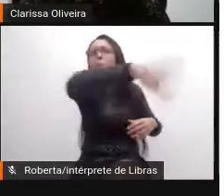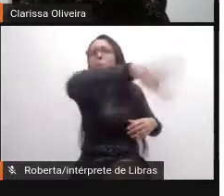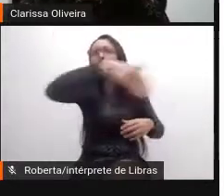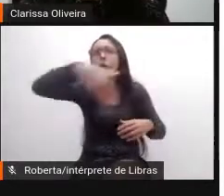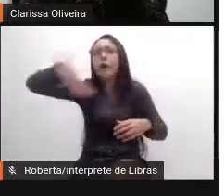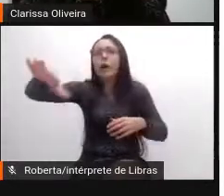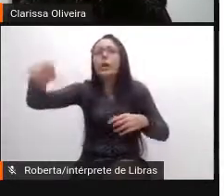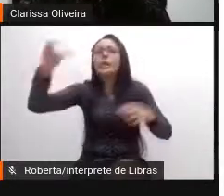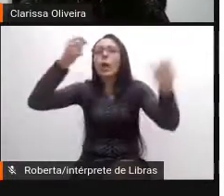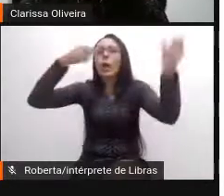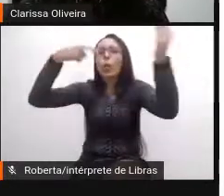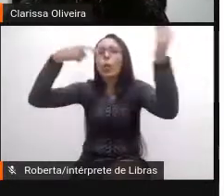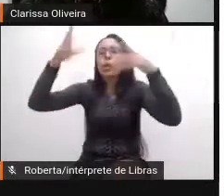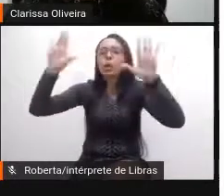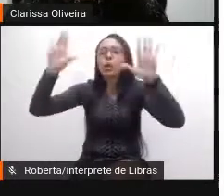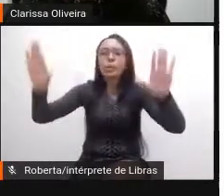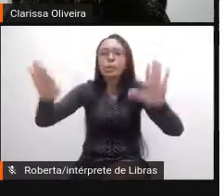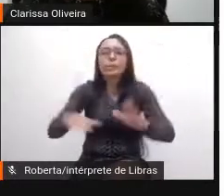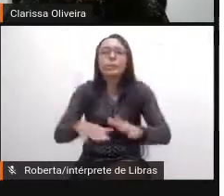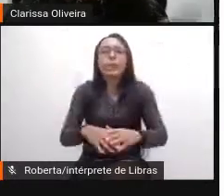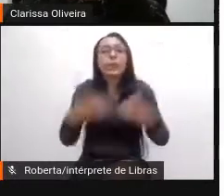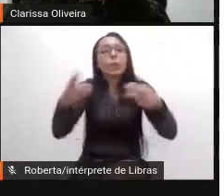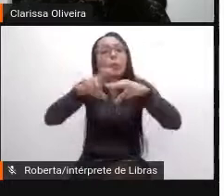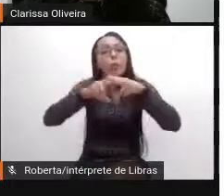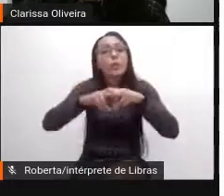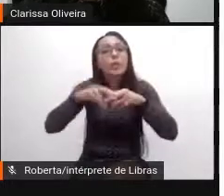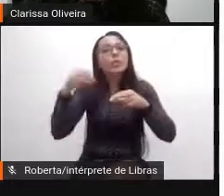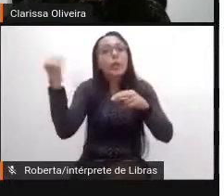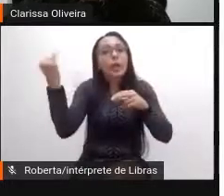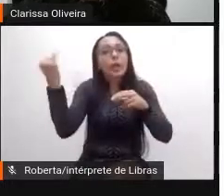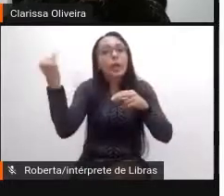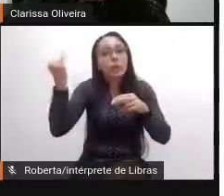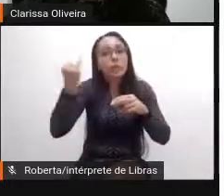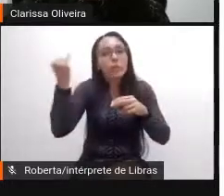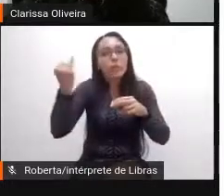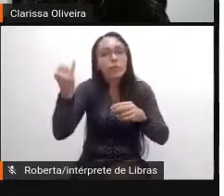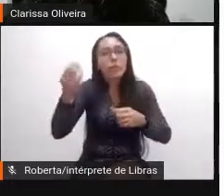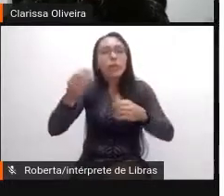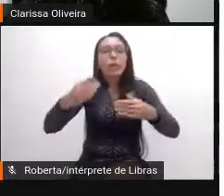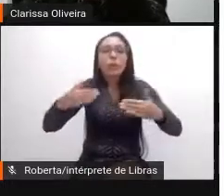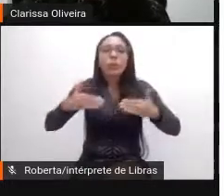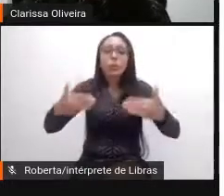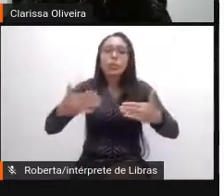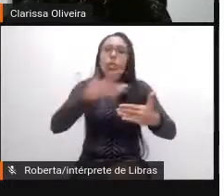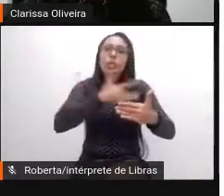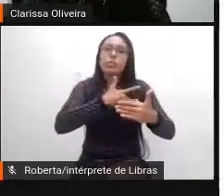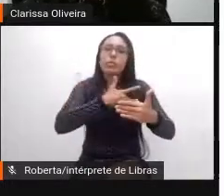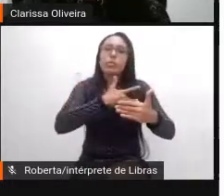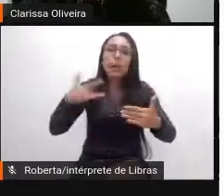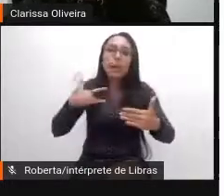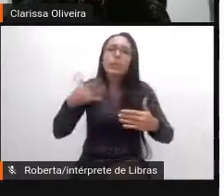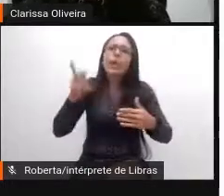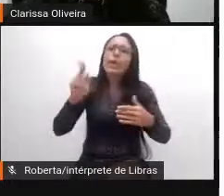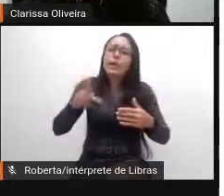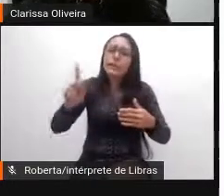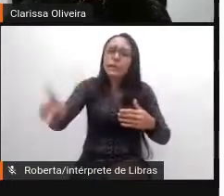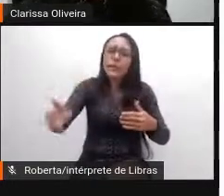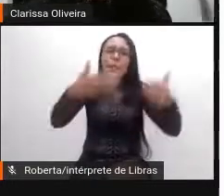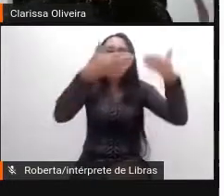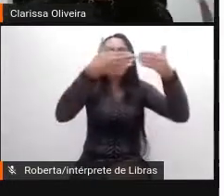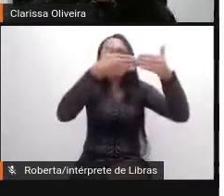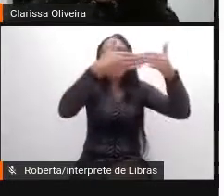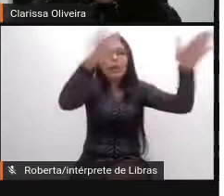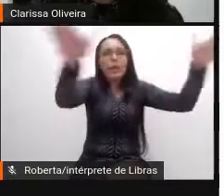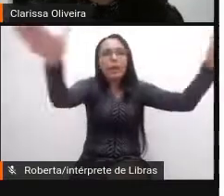pessoa infectada. Por isso que uma das dicas do Ministério da Saúde é manter janelas e